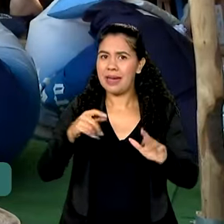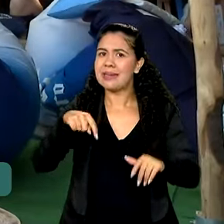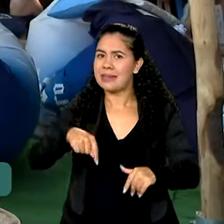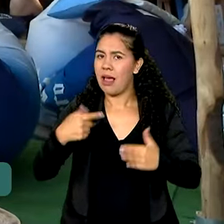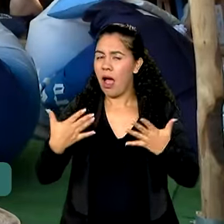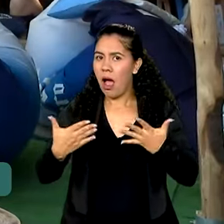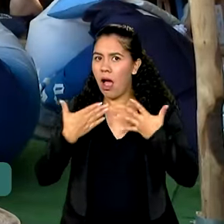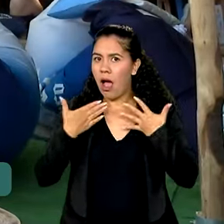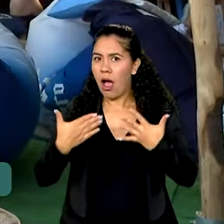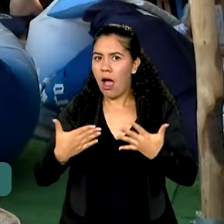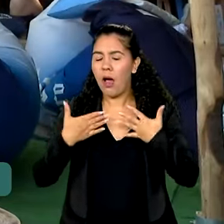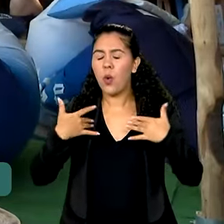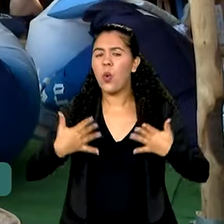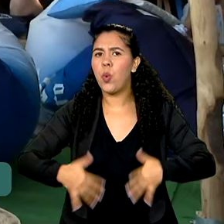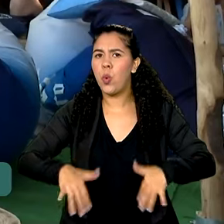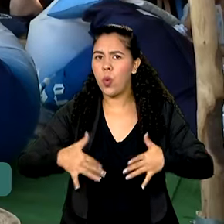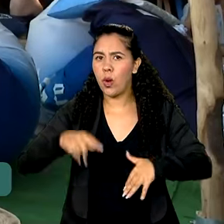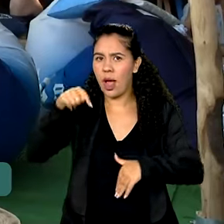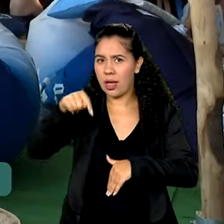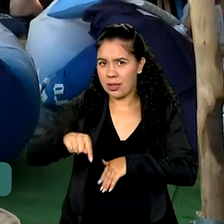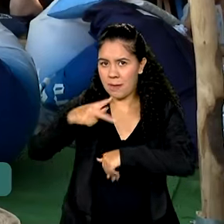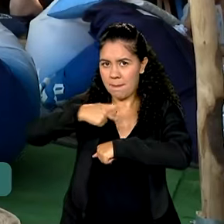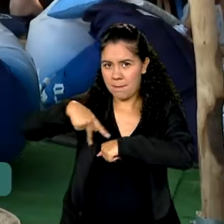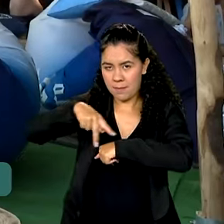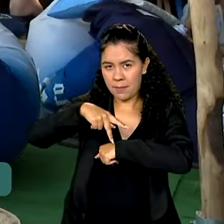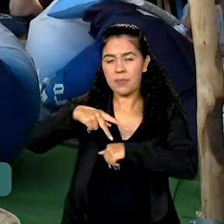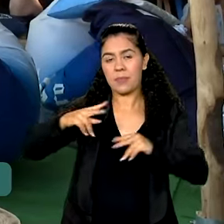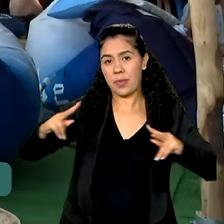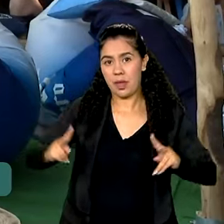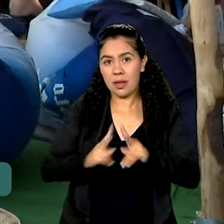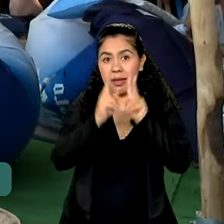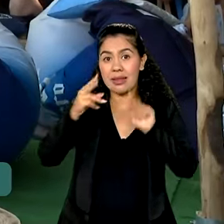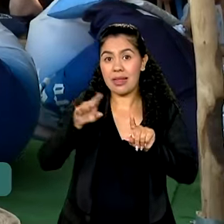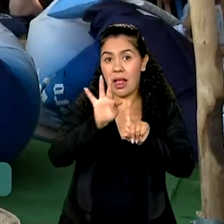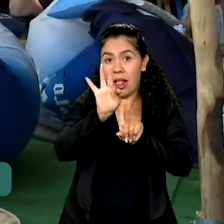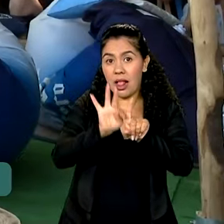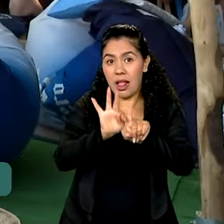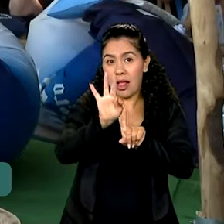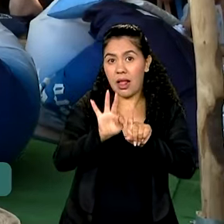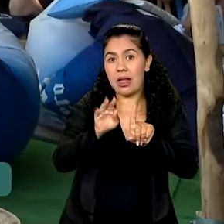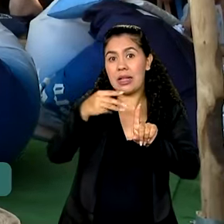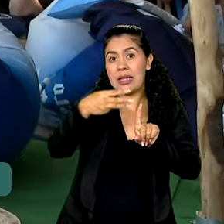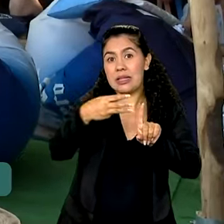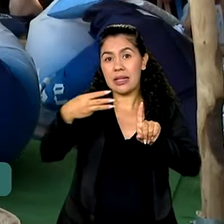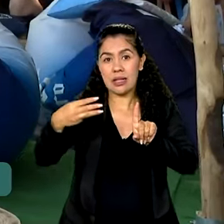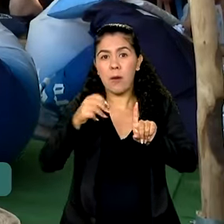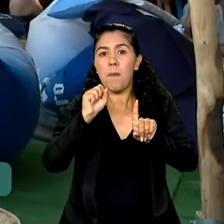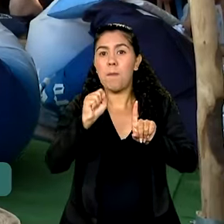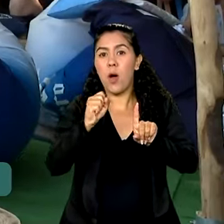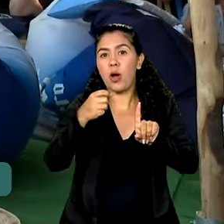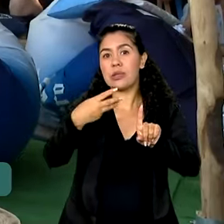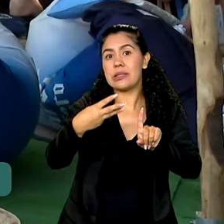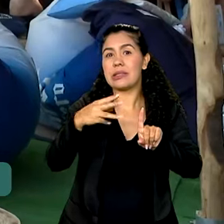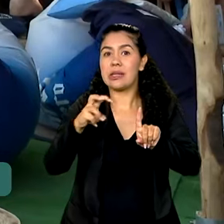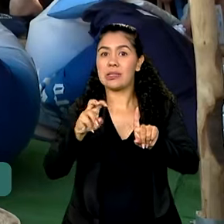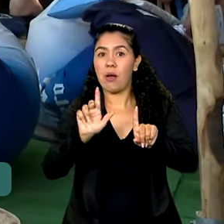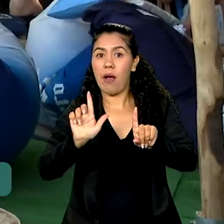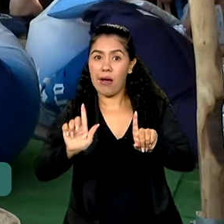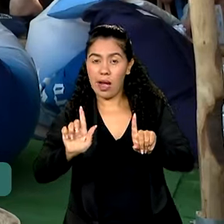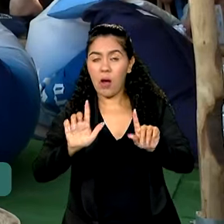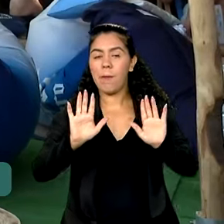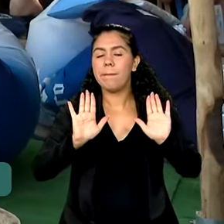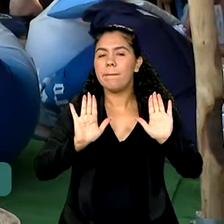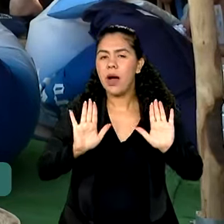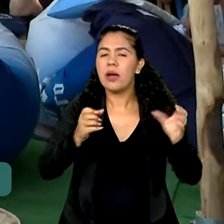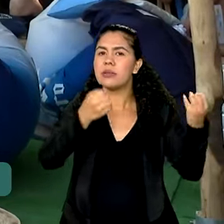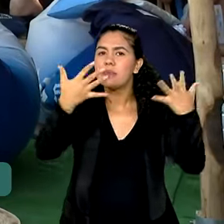calor em Paris, termômetros neste momento em 33 graus, mas a temperatura hoje pode passar dos 35. Agora falando